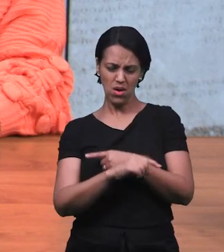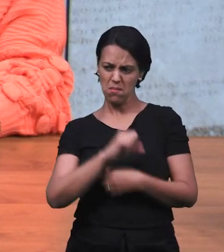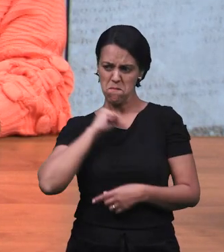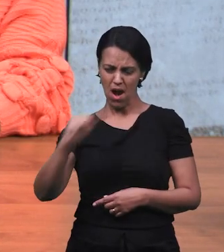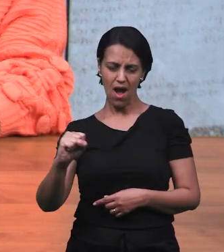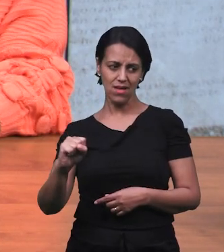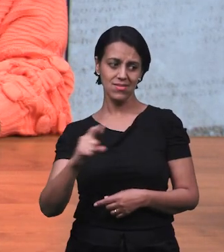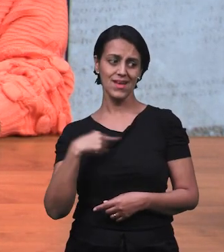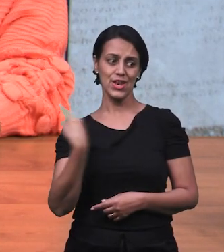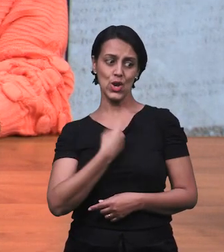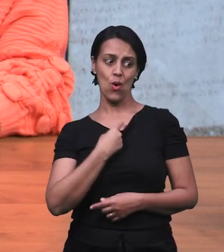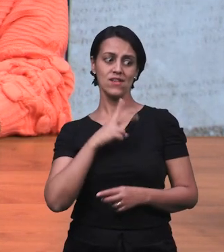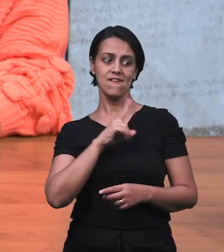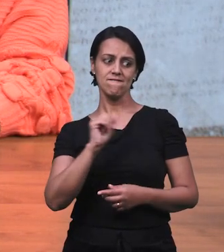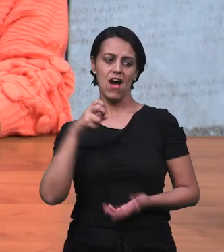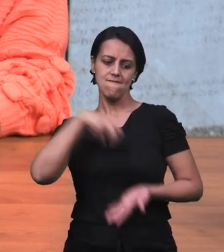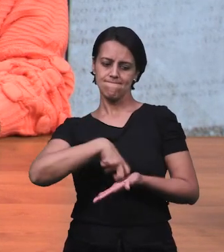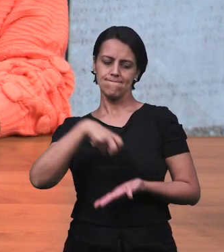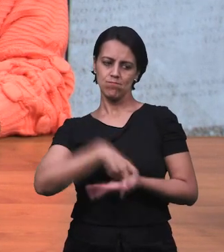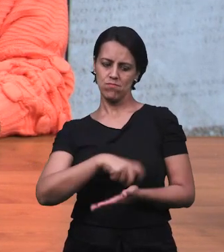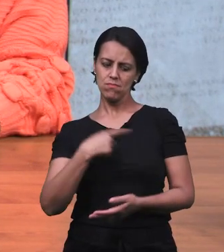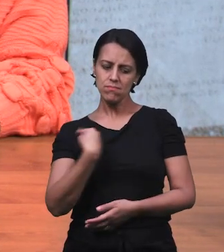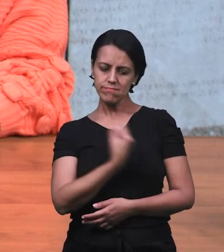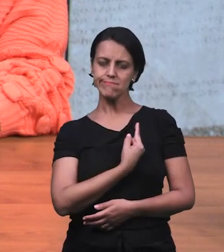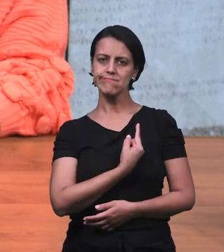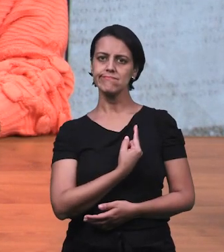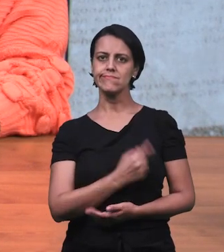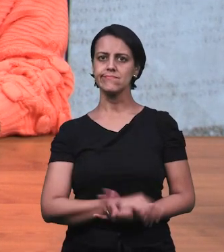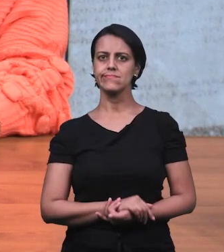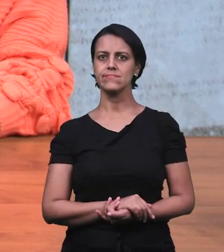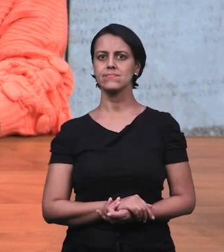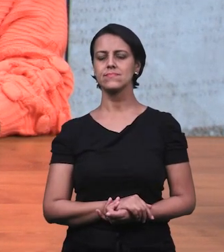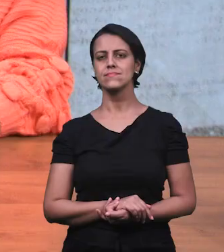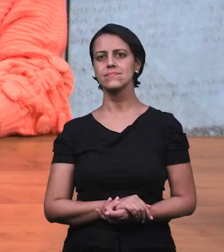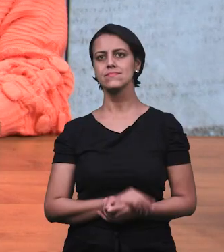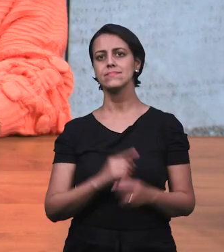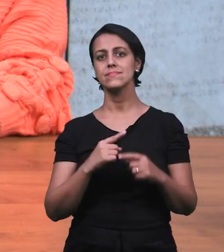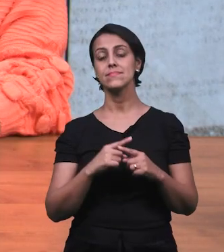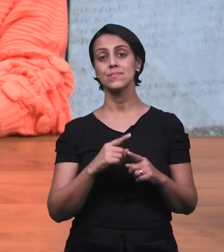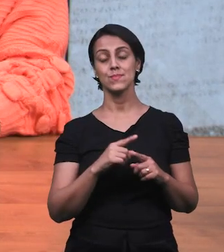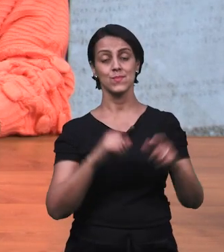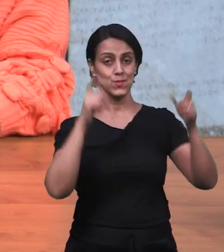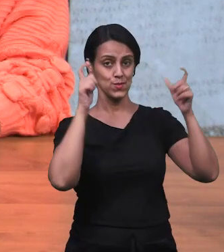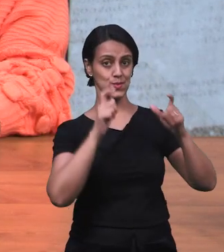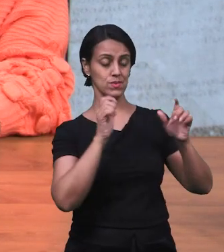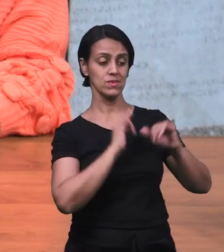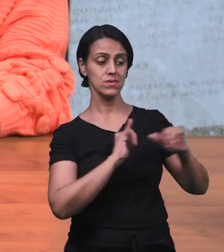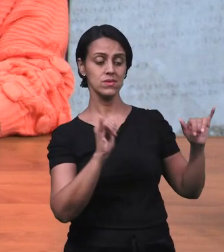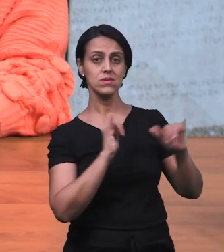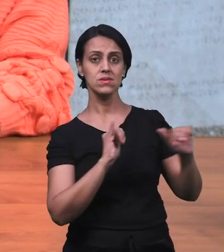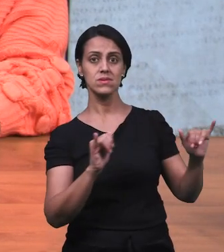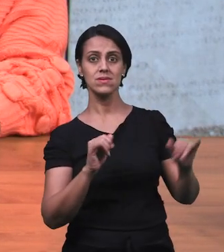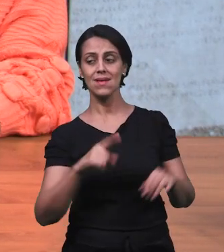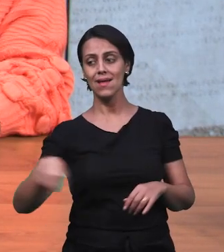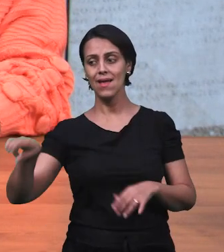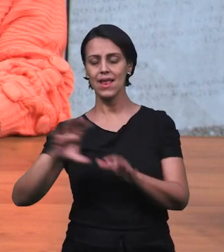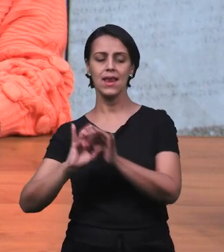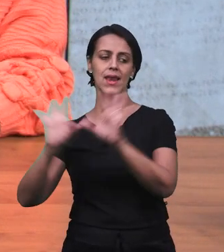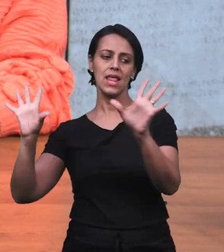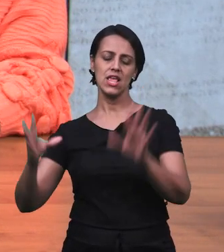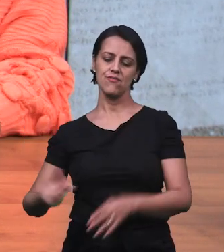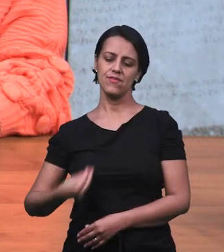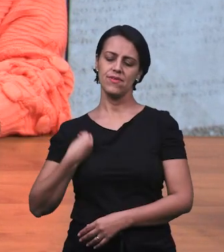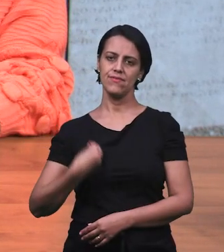lhes temos jurado. Disseram-lhes, pois, os príncipes: vivam e